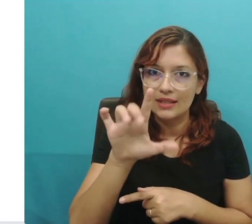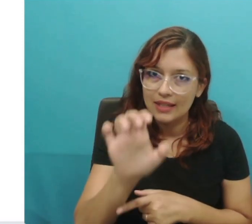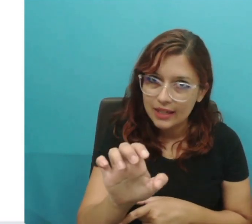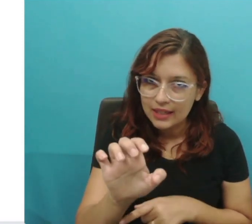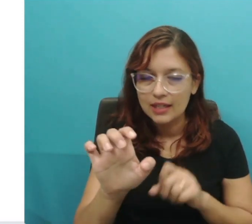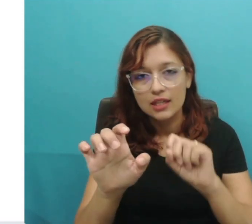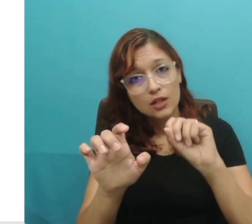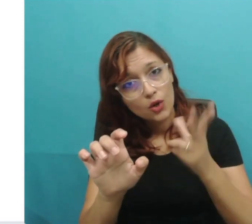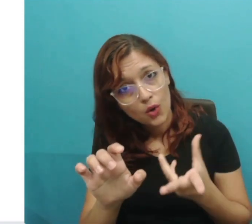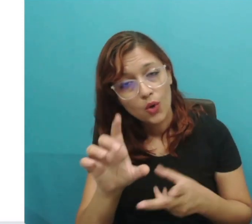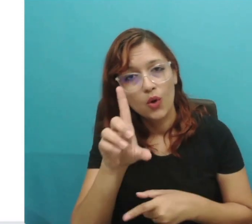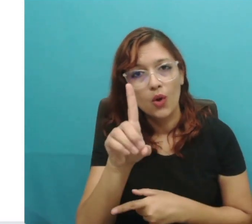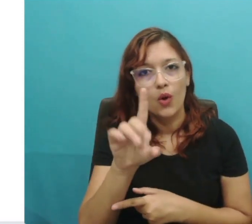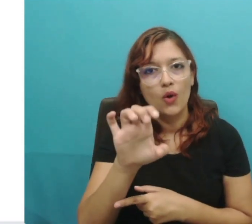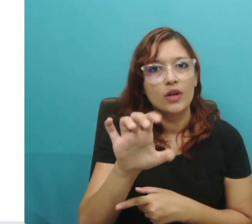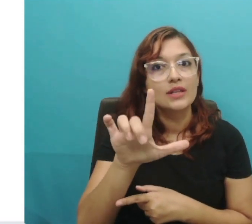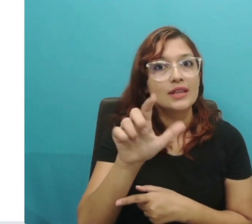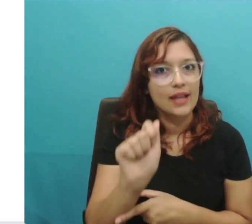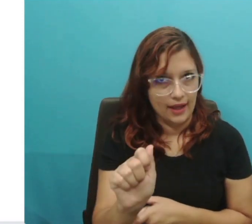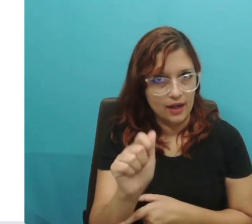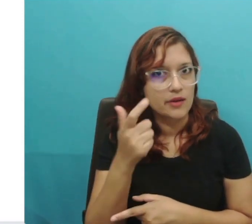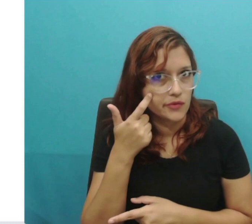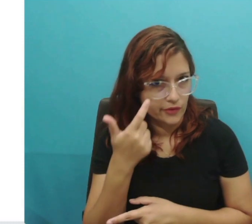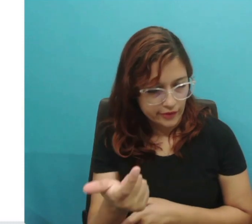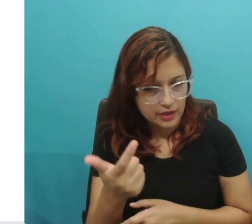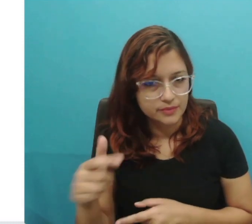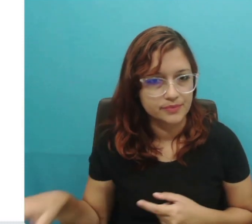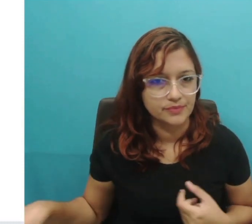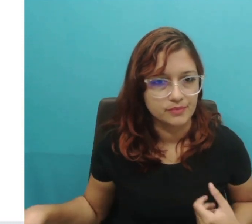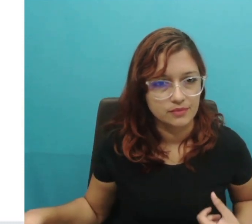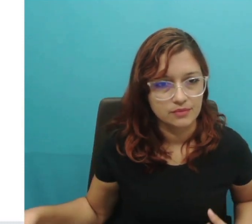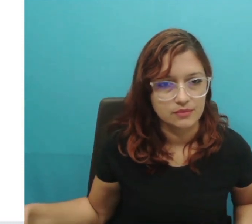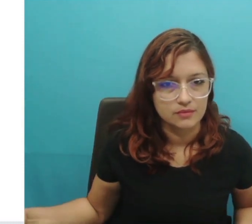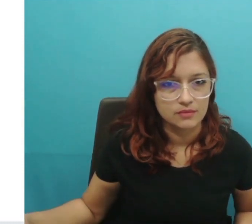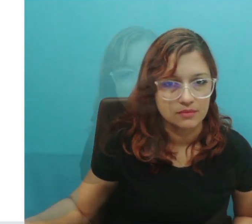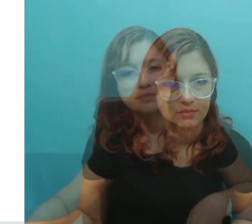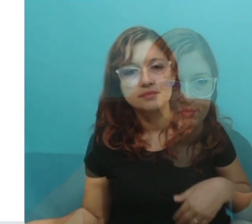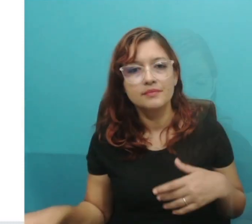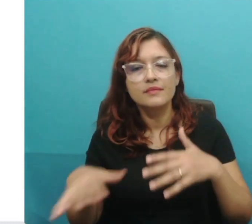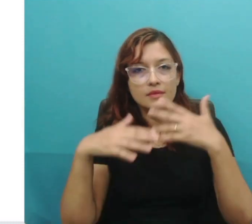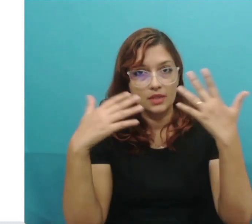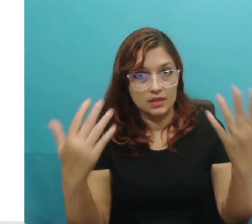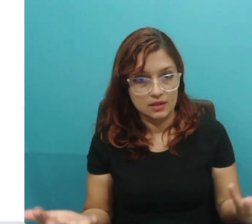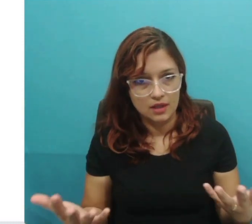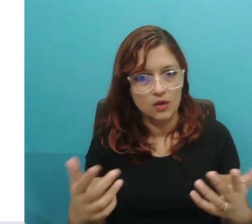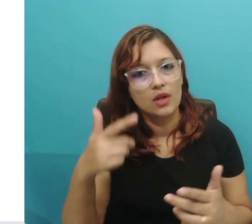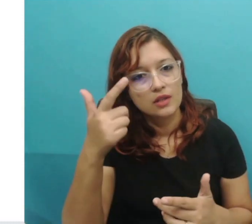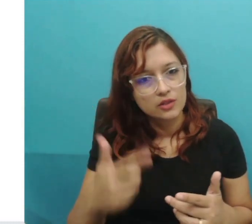e usar dele ou dela.